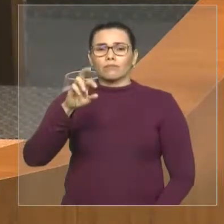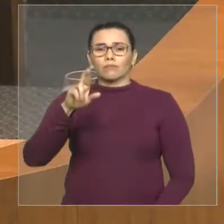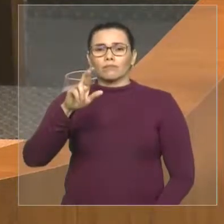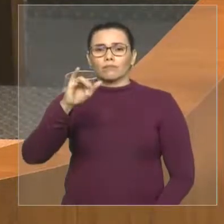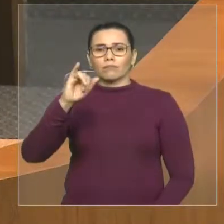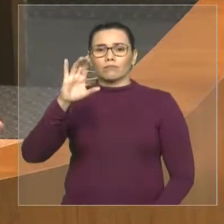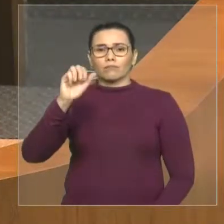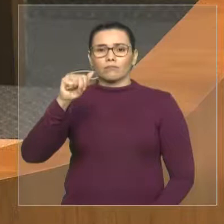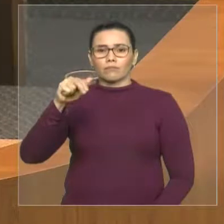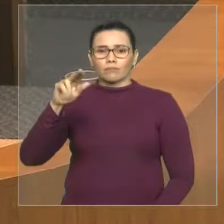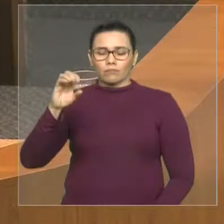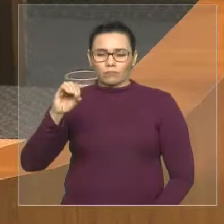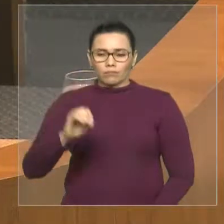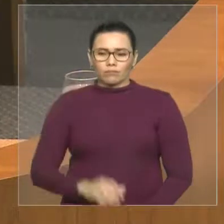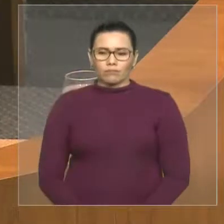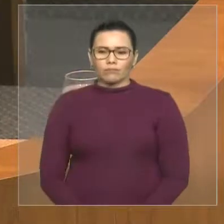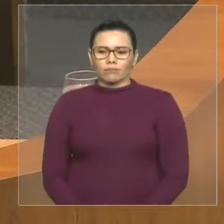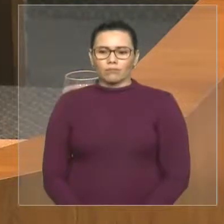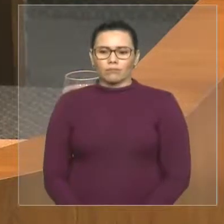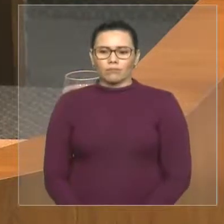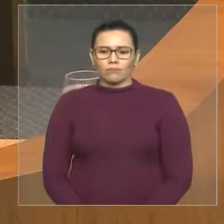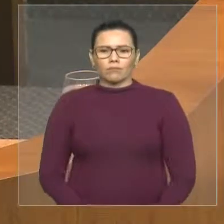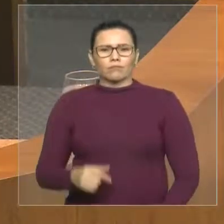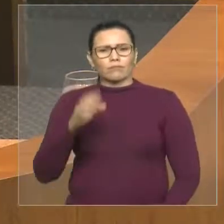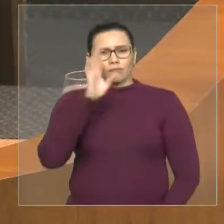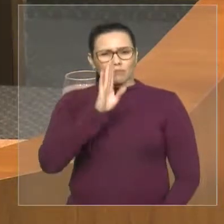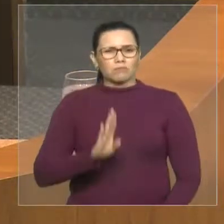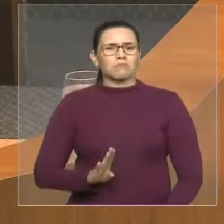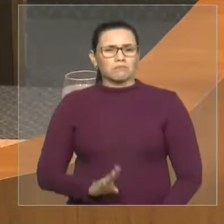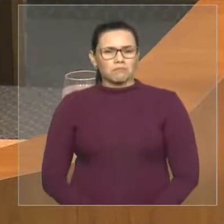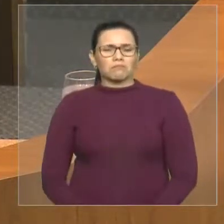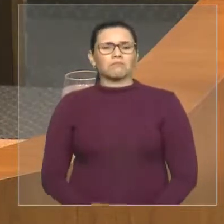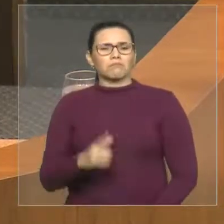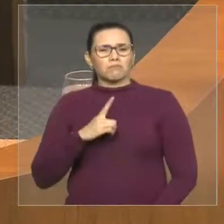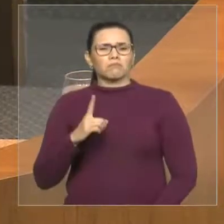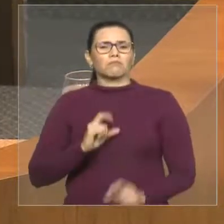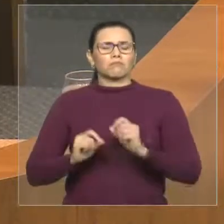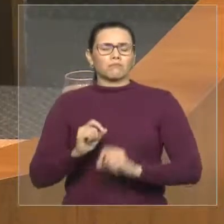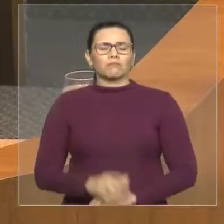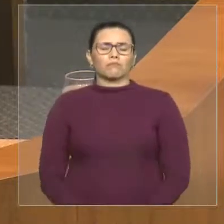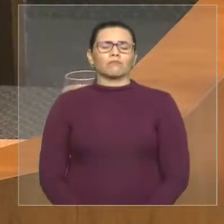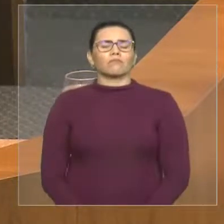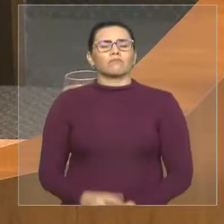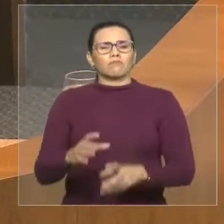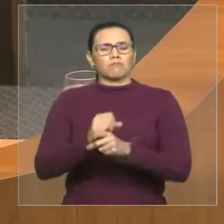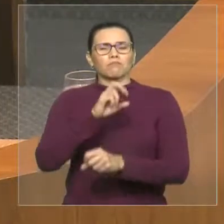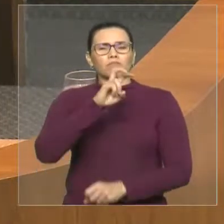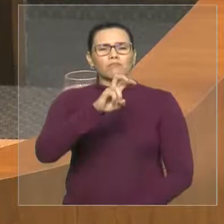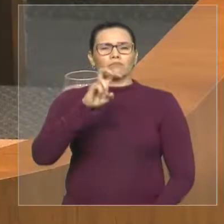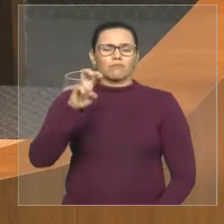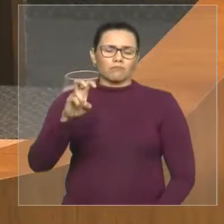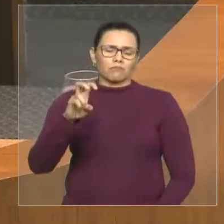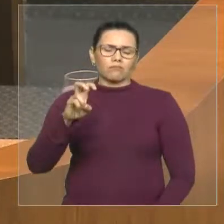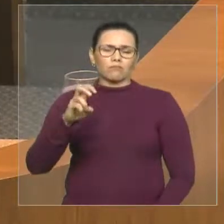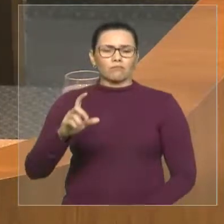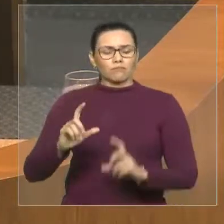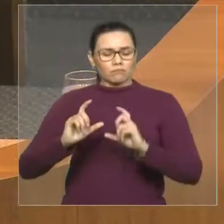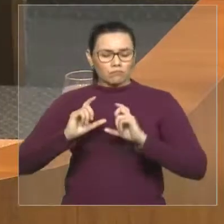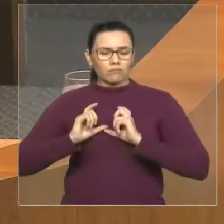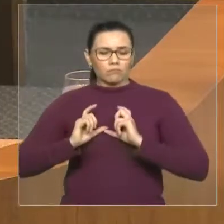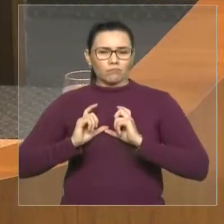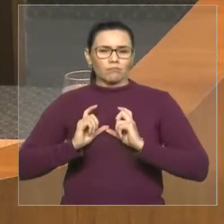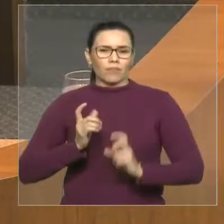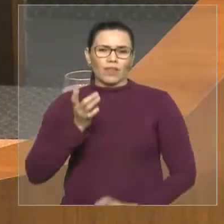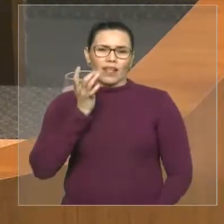teve seu melhor resultado, com 55 medalhas de ouro. E isso muito